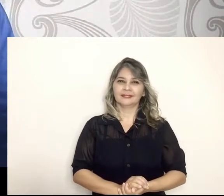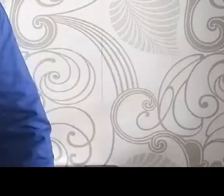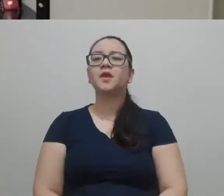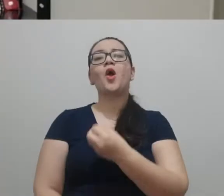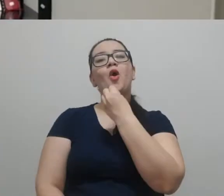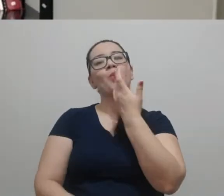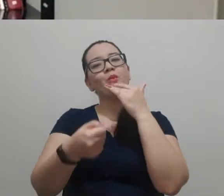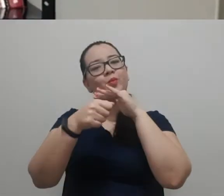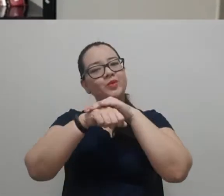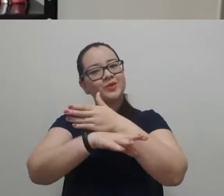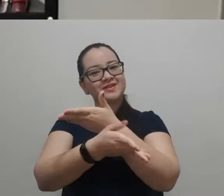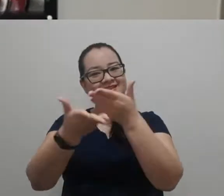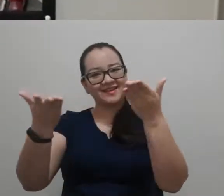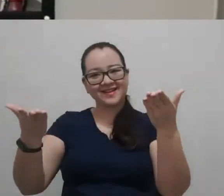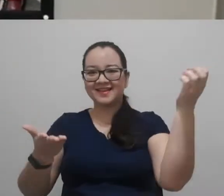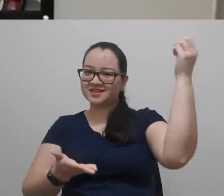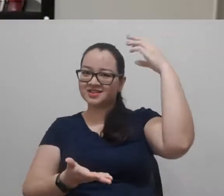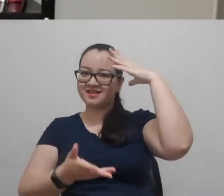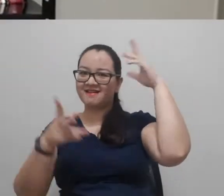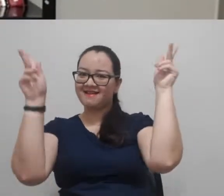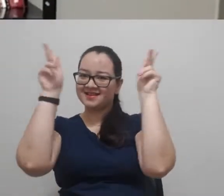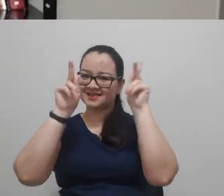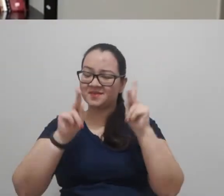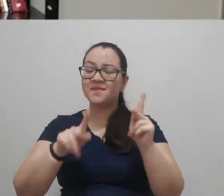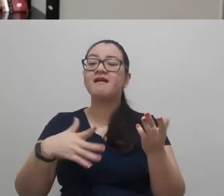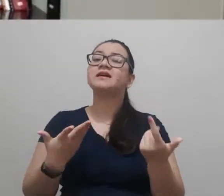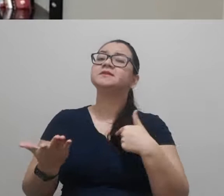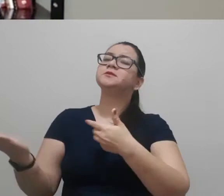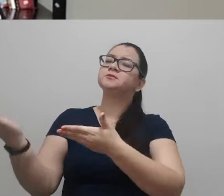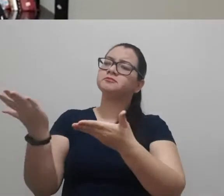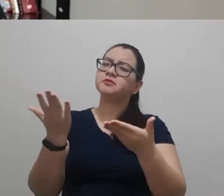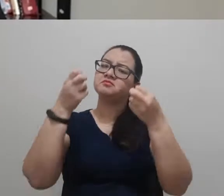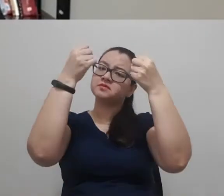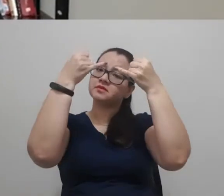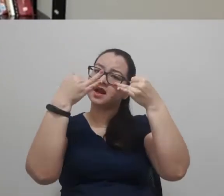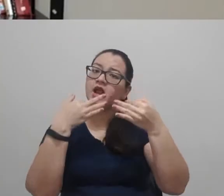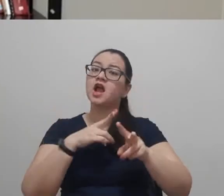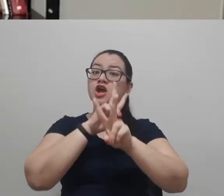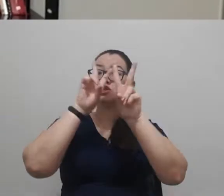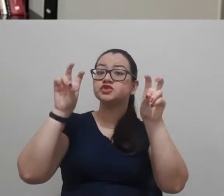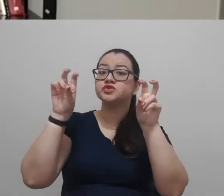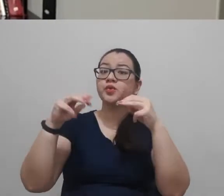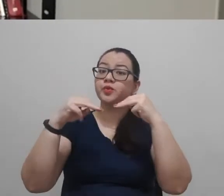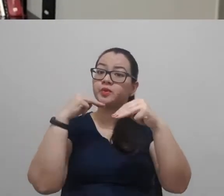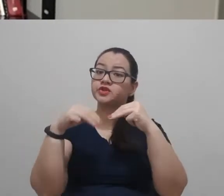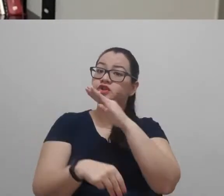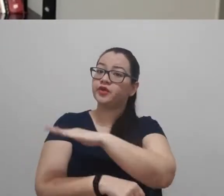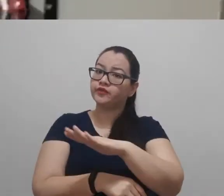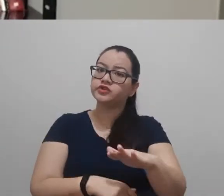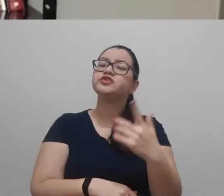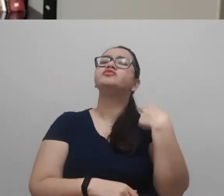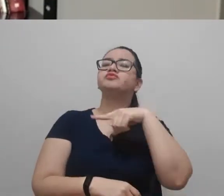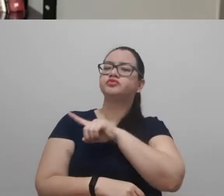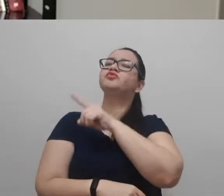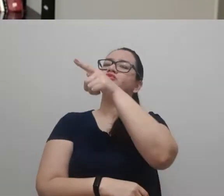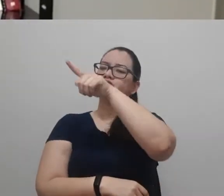amado. Boa noite, igreja, graça e paz. Venho aqui falar para vocês sobre o Ministério Infantil, que